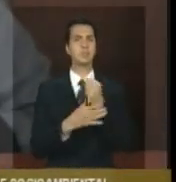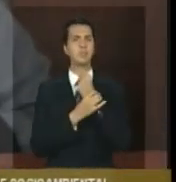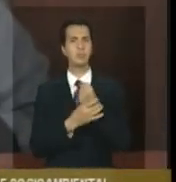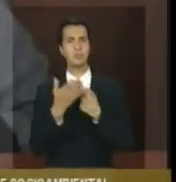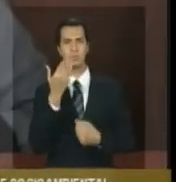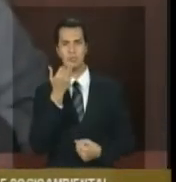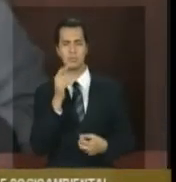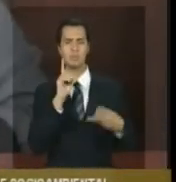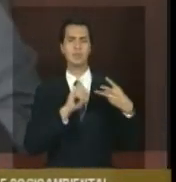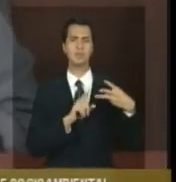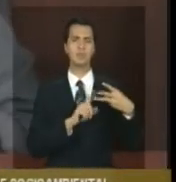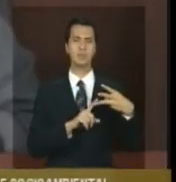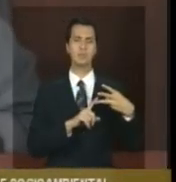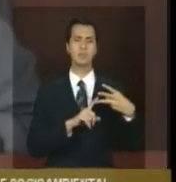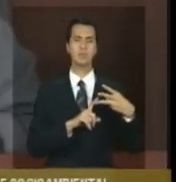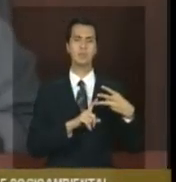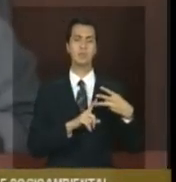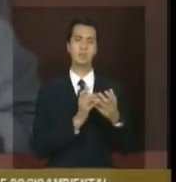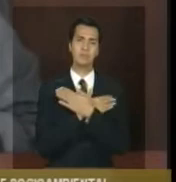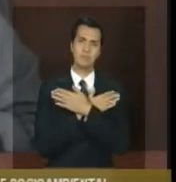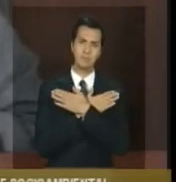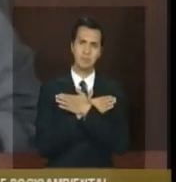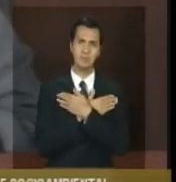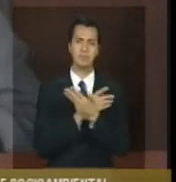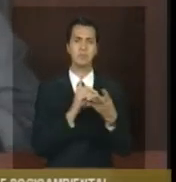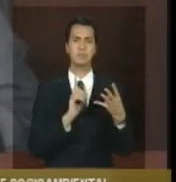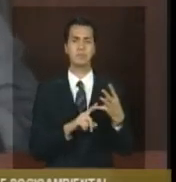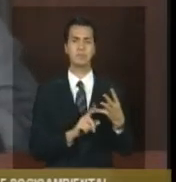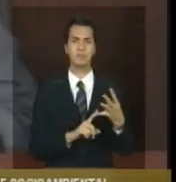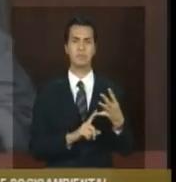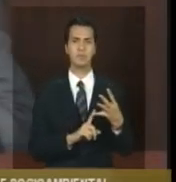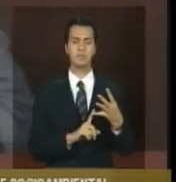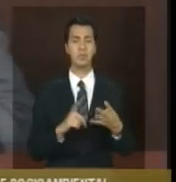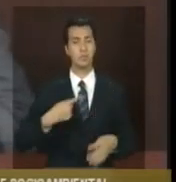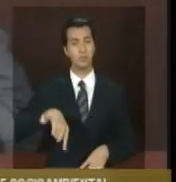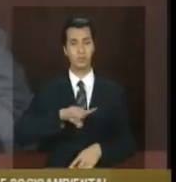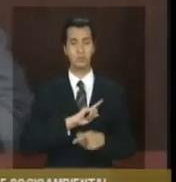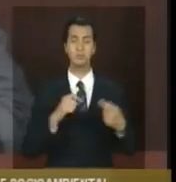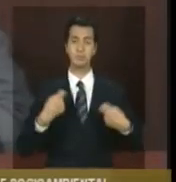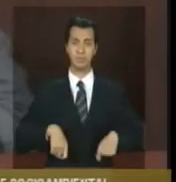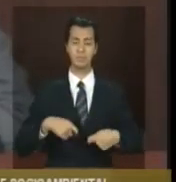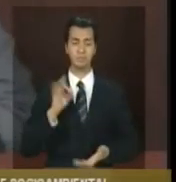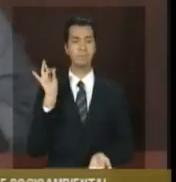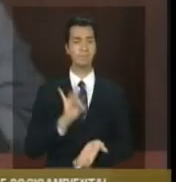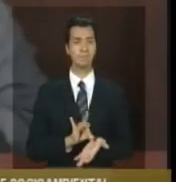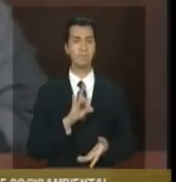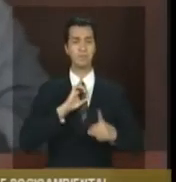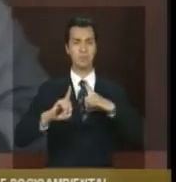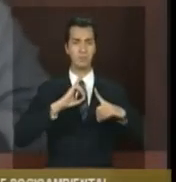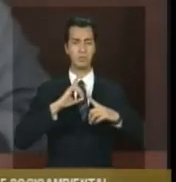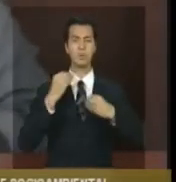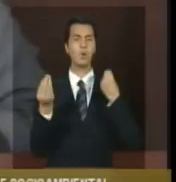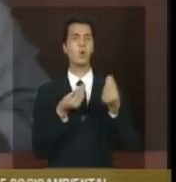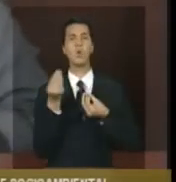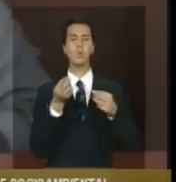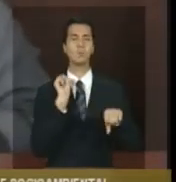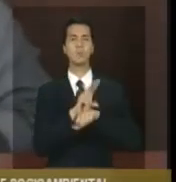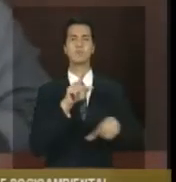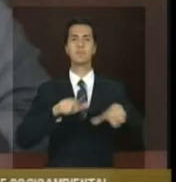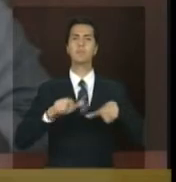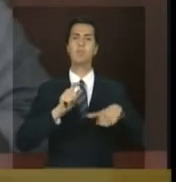alimentar, desemprego. Nós temos que ter, sim, um grande debate, no nosso entendimento, sobre geração de